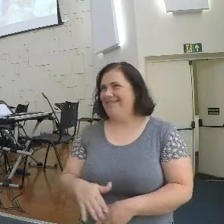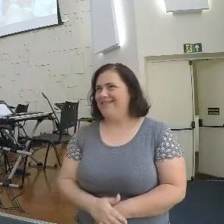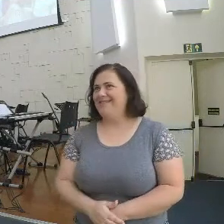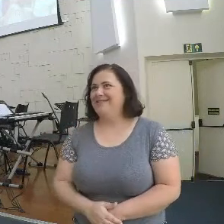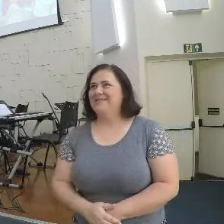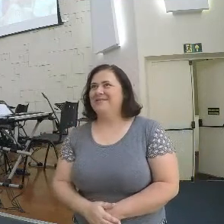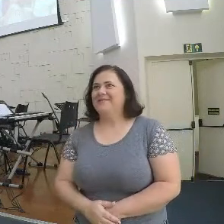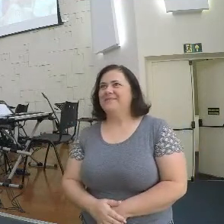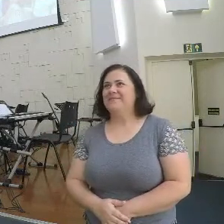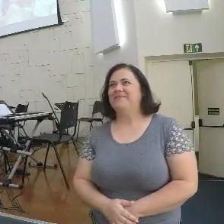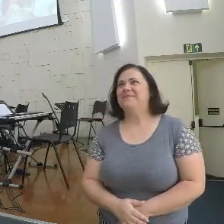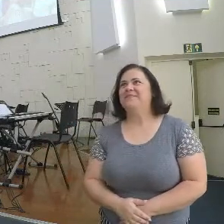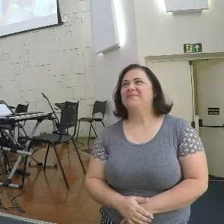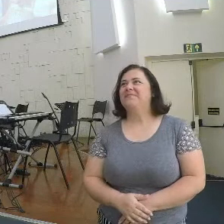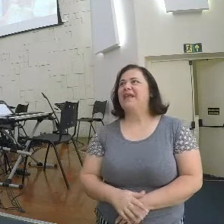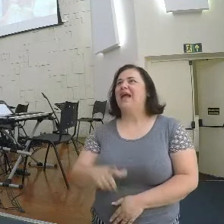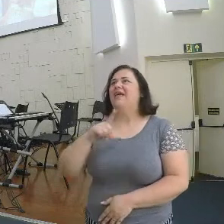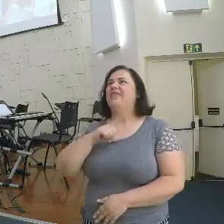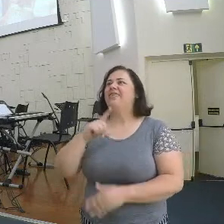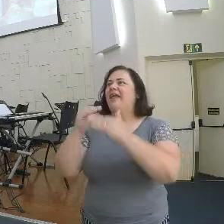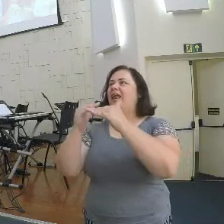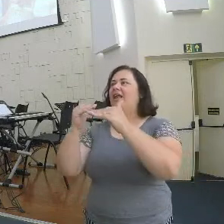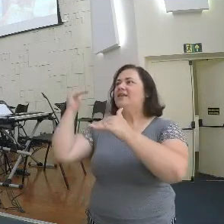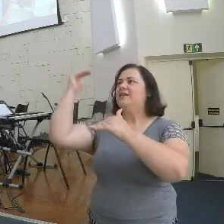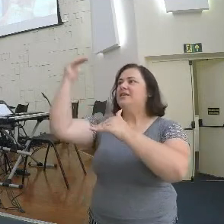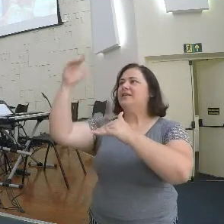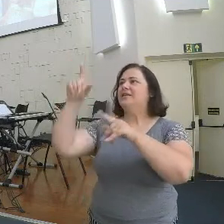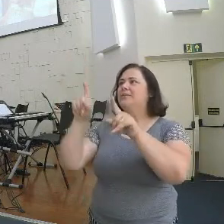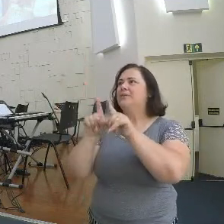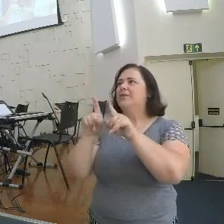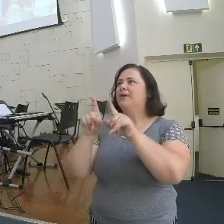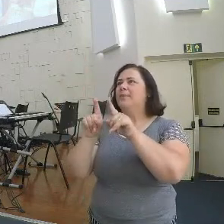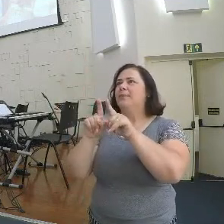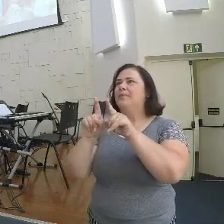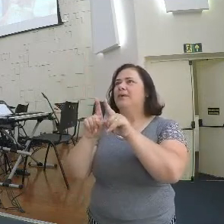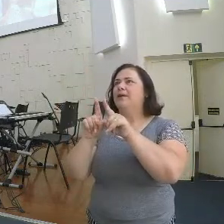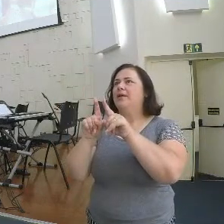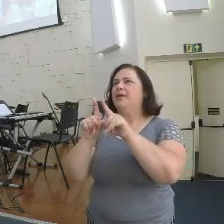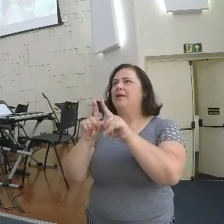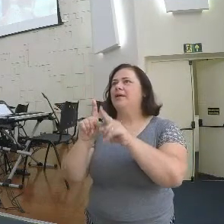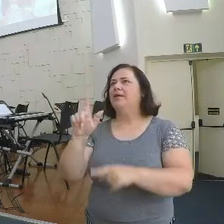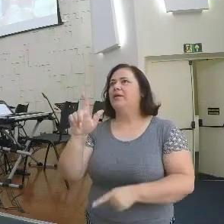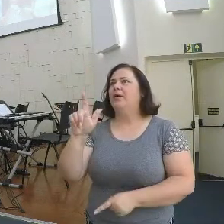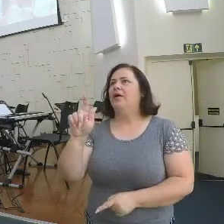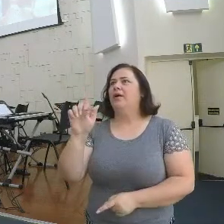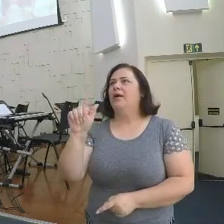Nós temos na galeria também o Gabriel com certeza vai participar, não é, Gabriel?